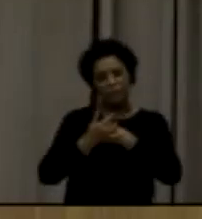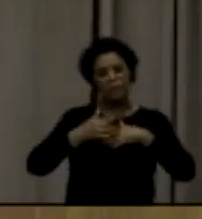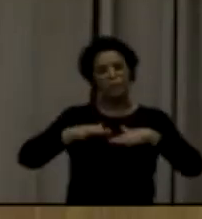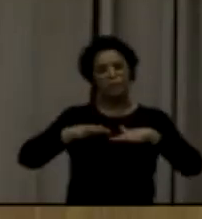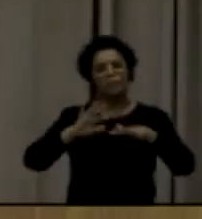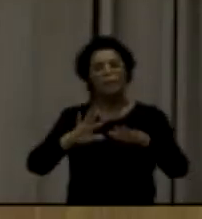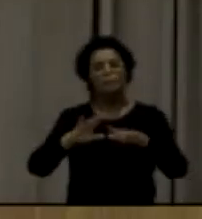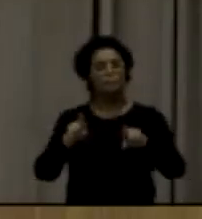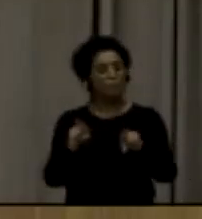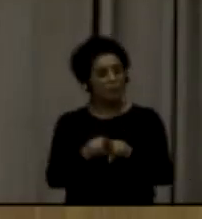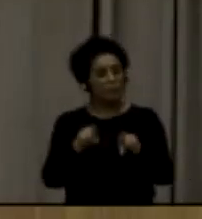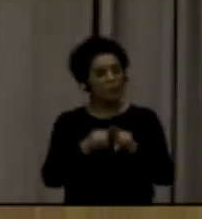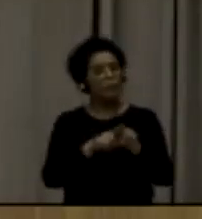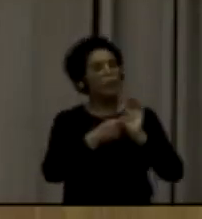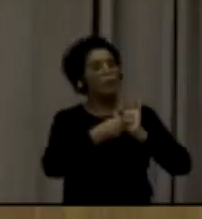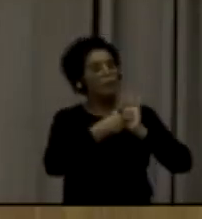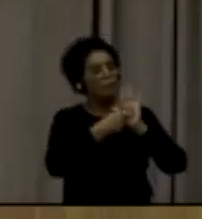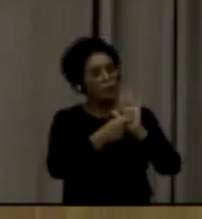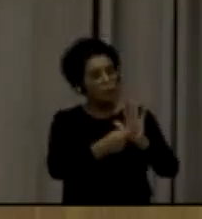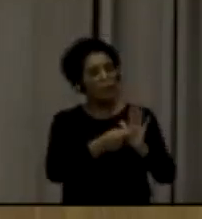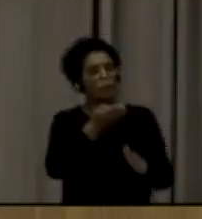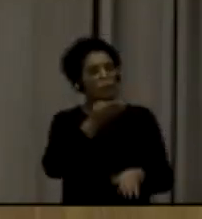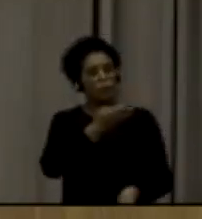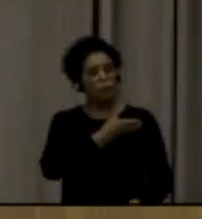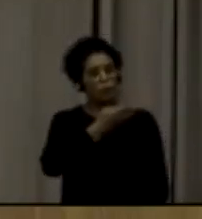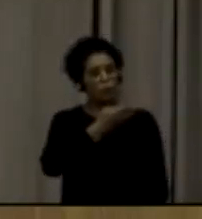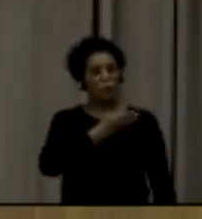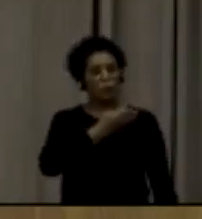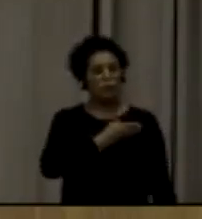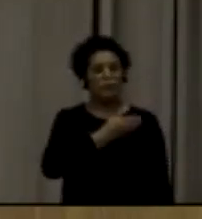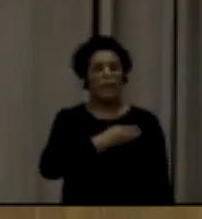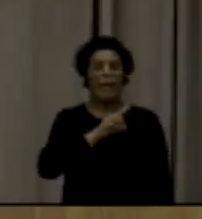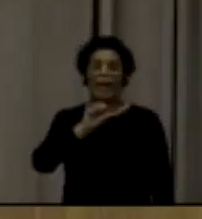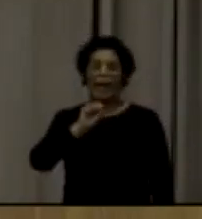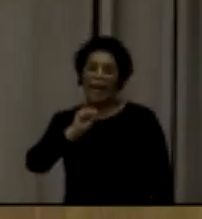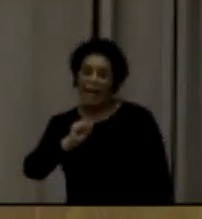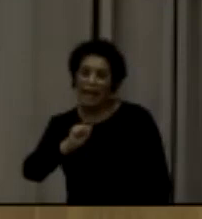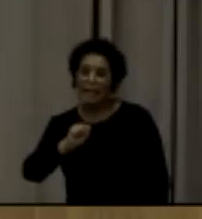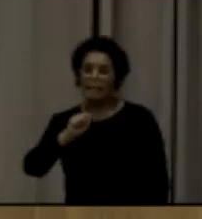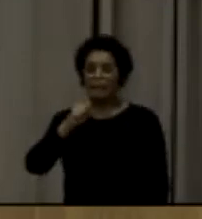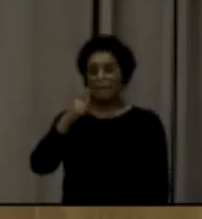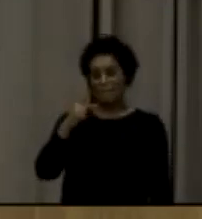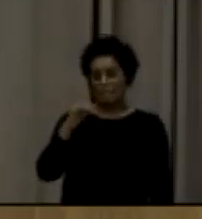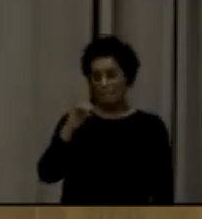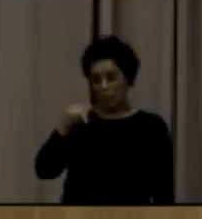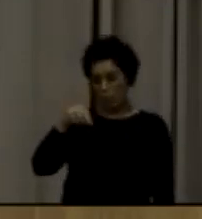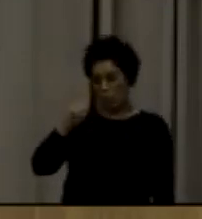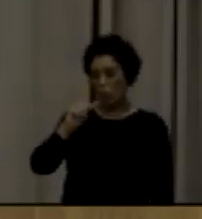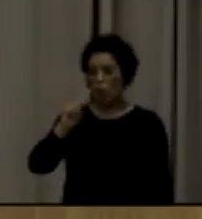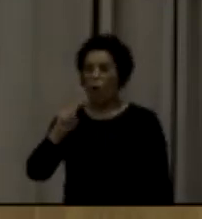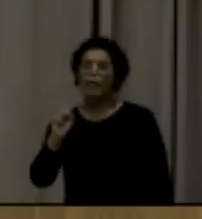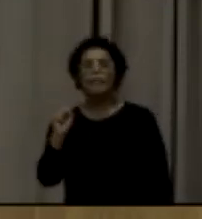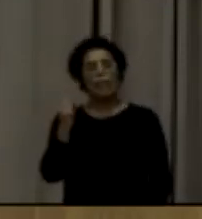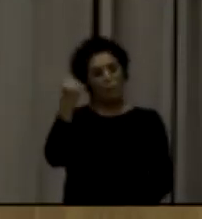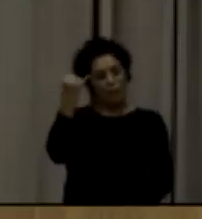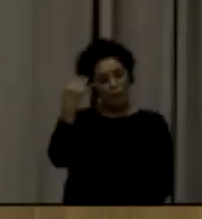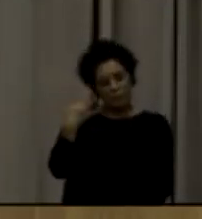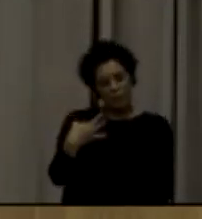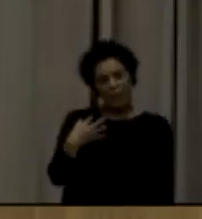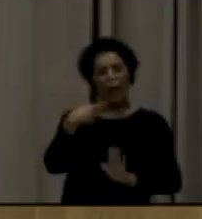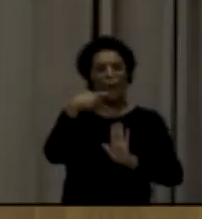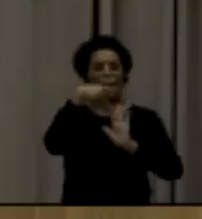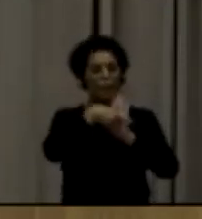eu gostaria também de falar do nosso companheiro Espinosa, que pode muito bem explicar o projeto que ele é. Por